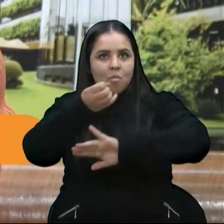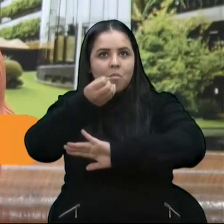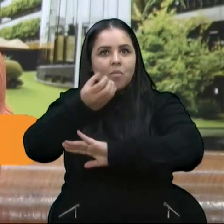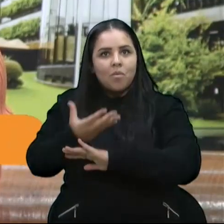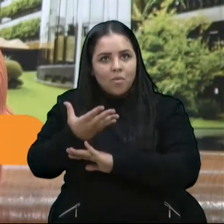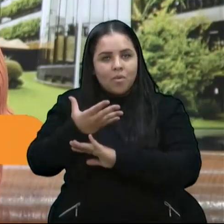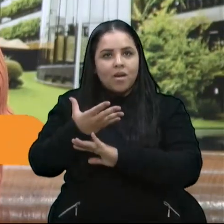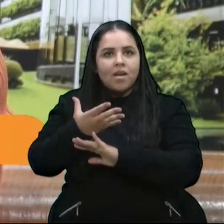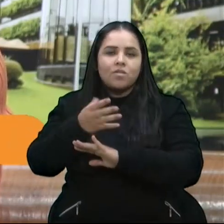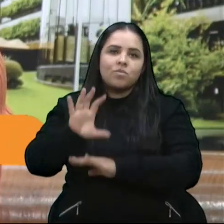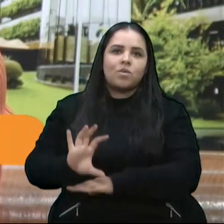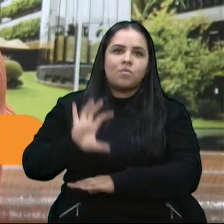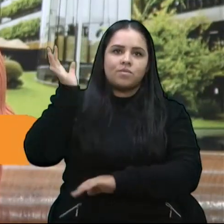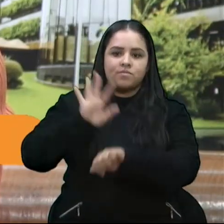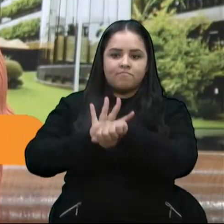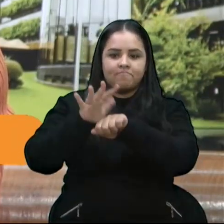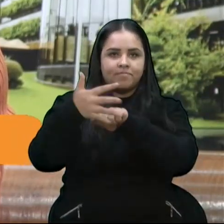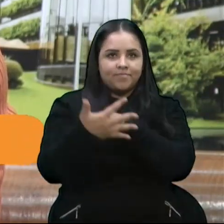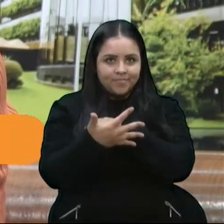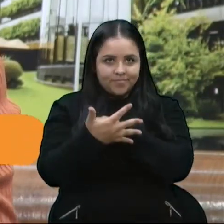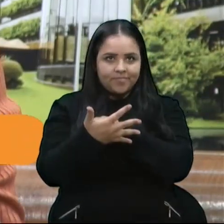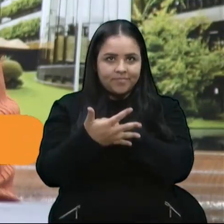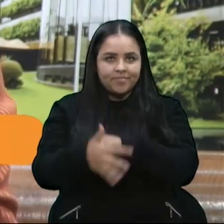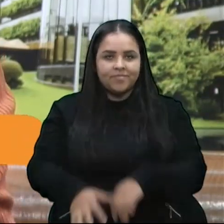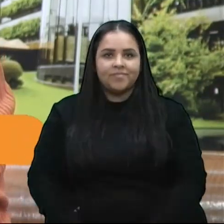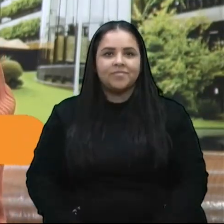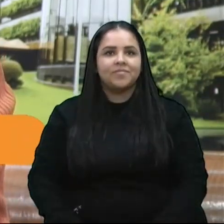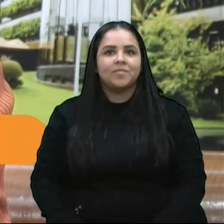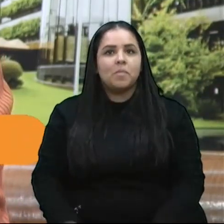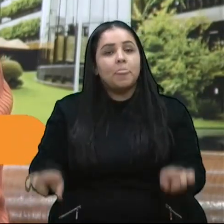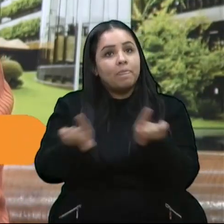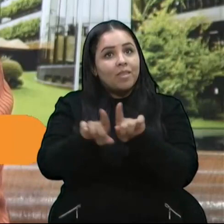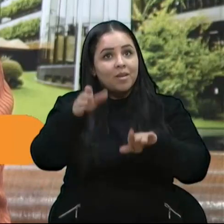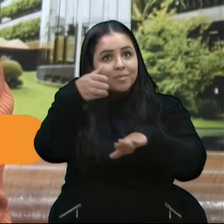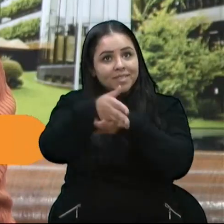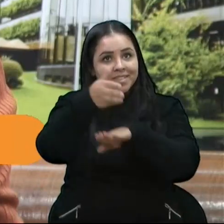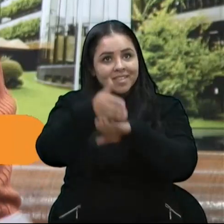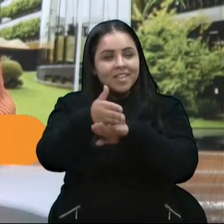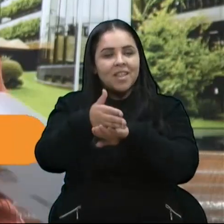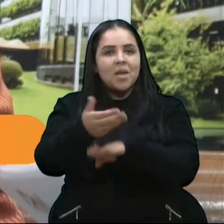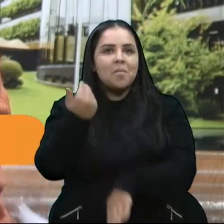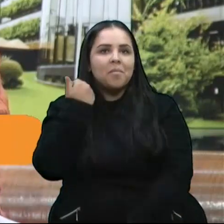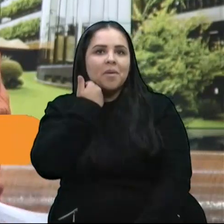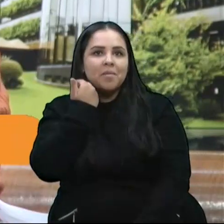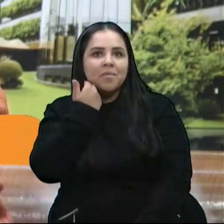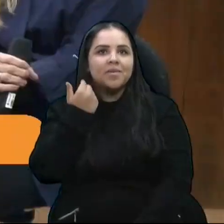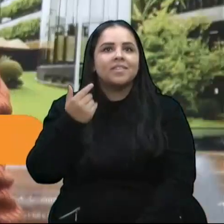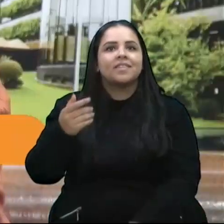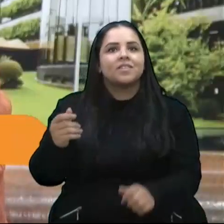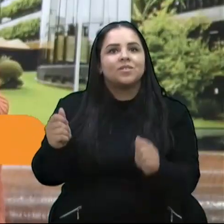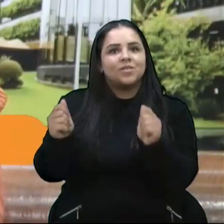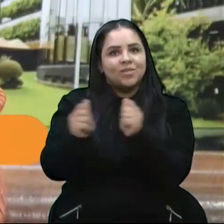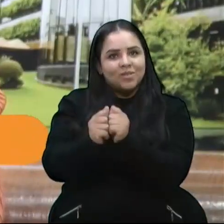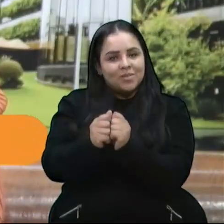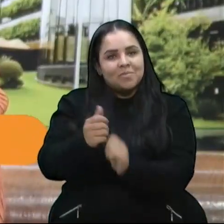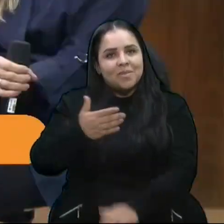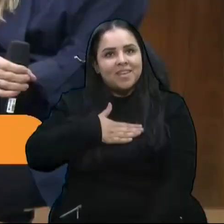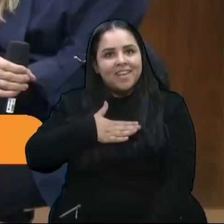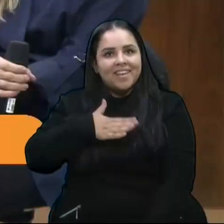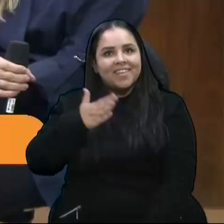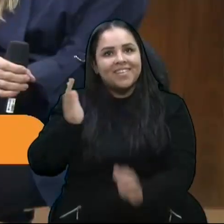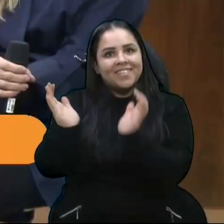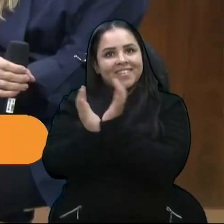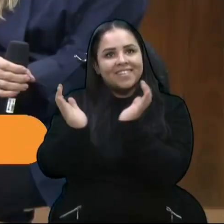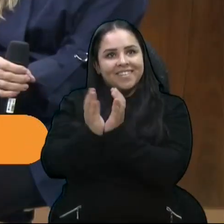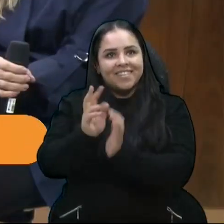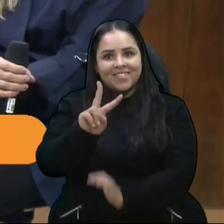diante da Covid-19. E para também participar desse bate-papo, mediar aqui junto comigo, a minha querida colega